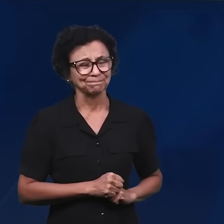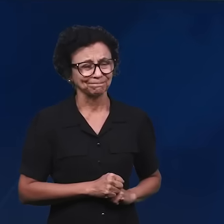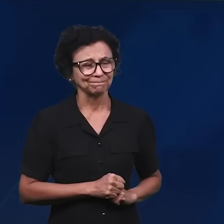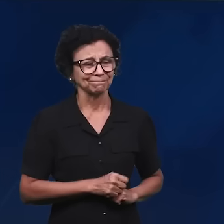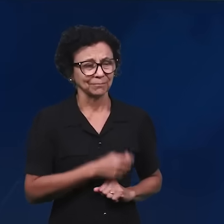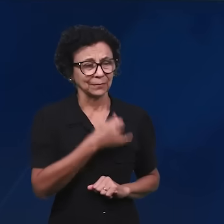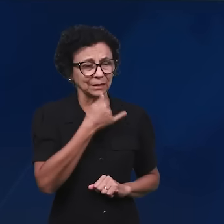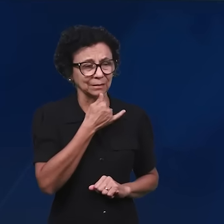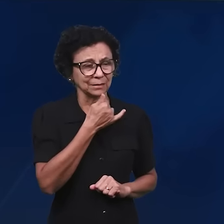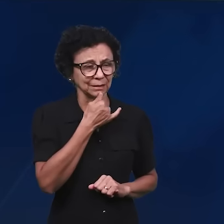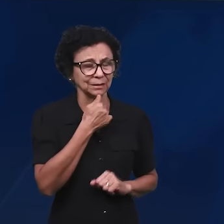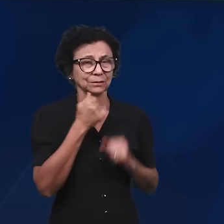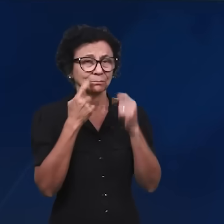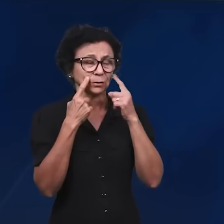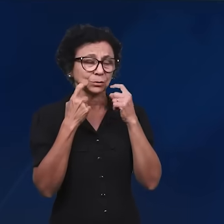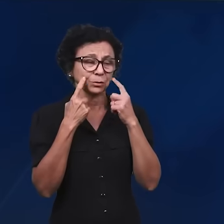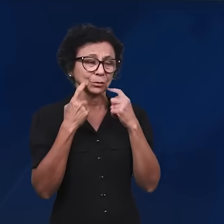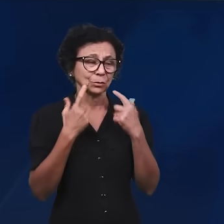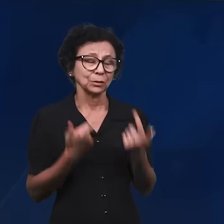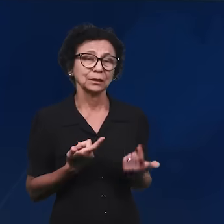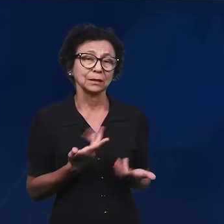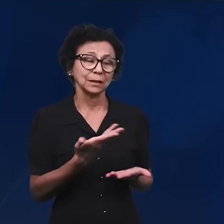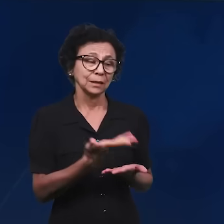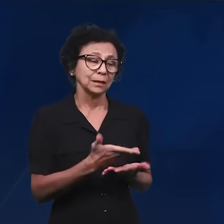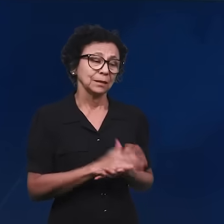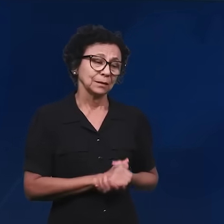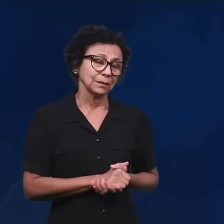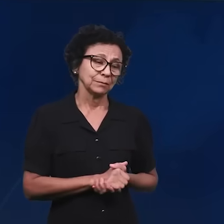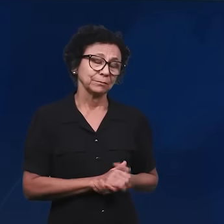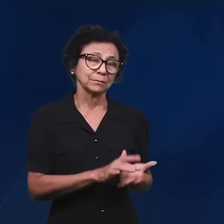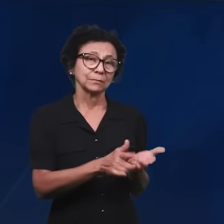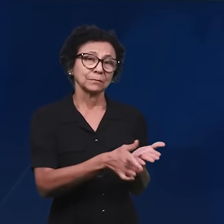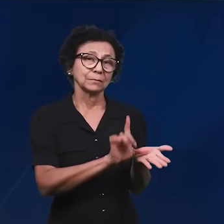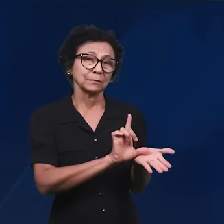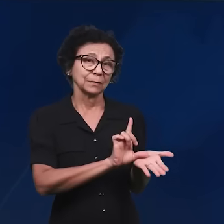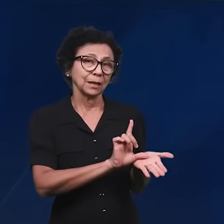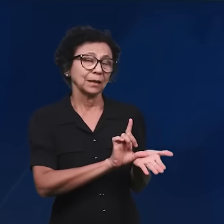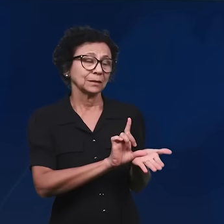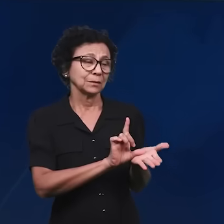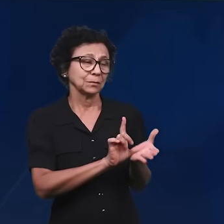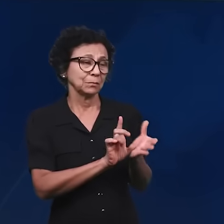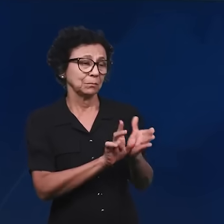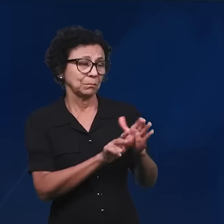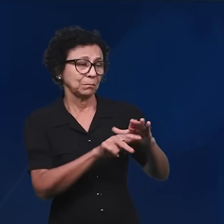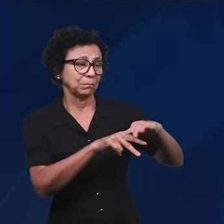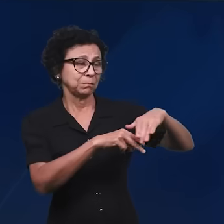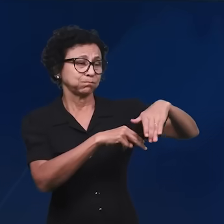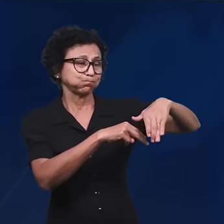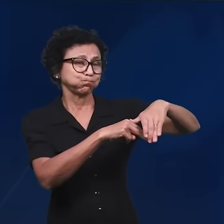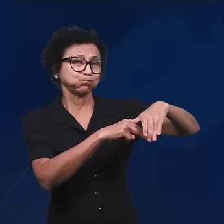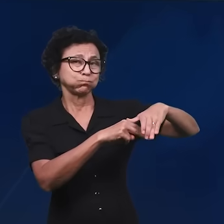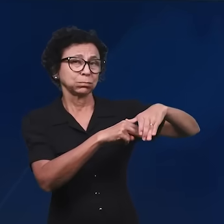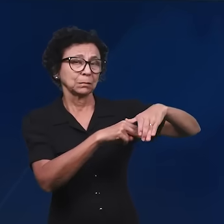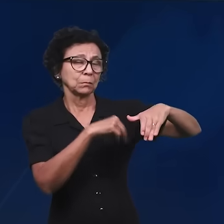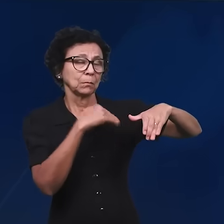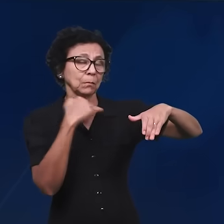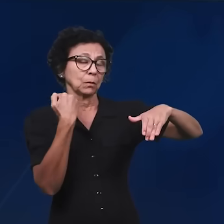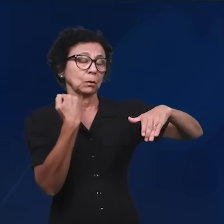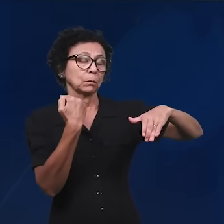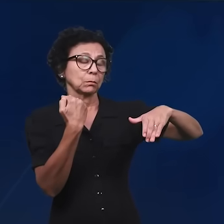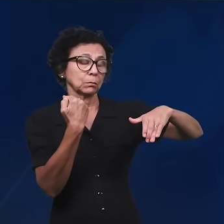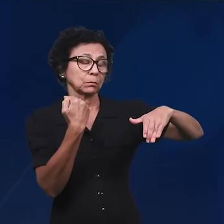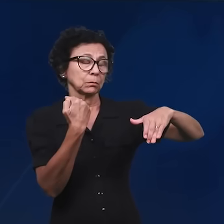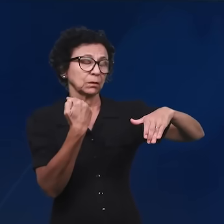mal. E Jesus chorou e exatamente Lázaro estava ali cheirando mal. É o estado da humanidade longe de Deus,